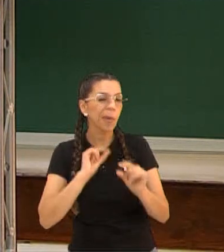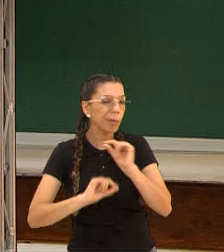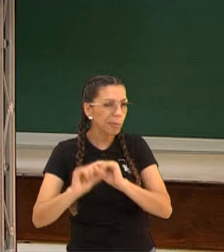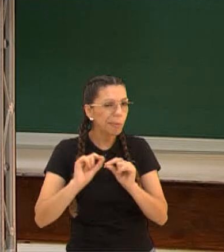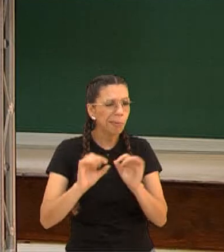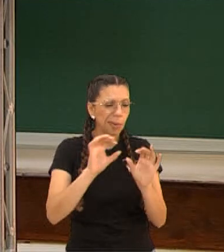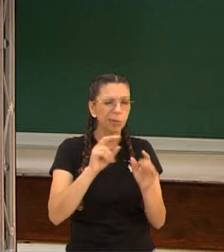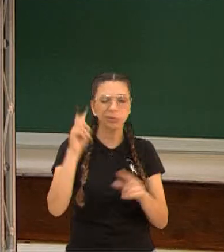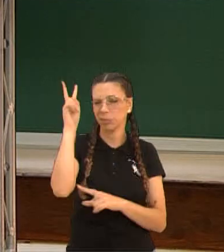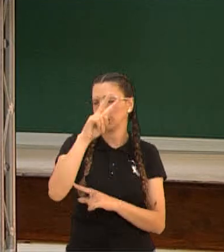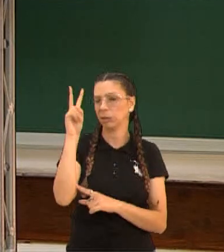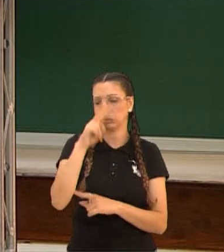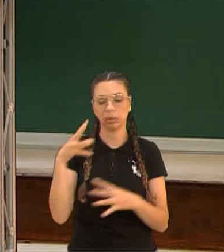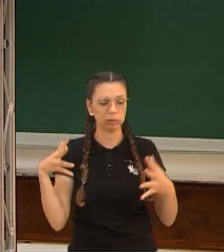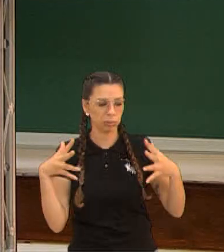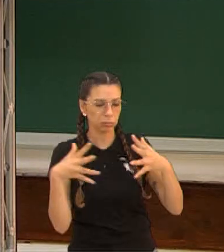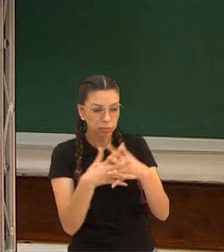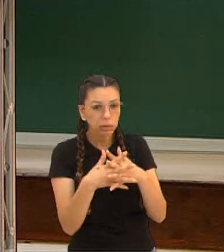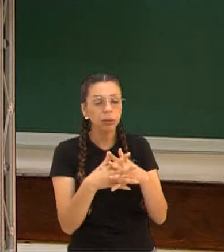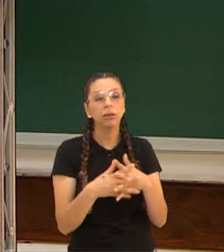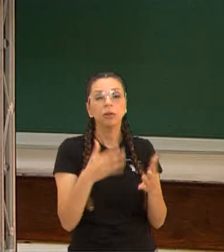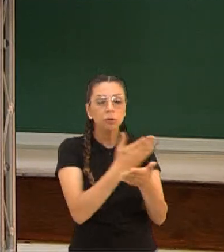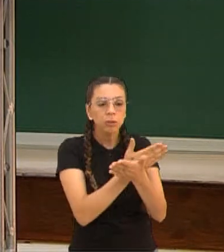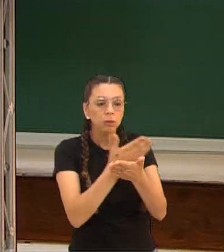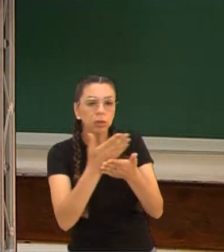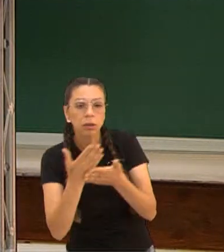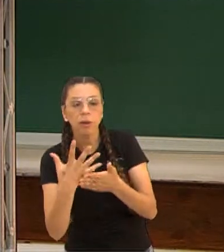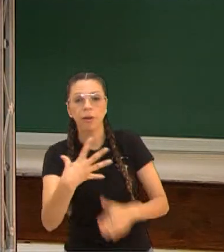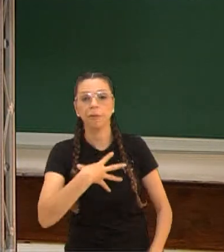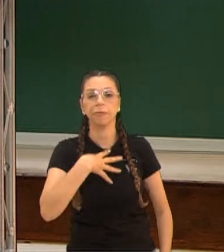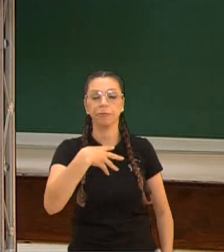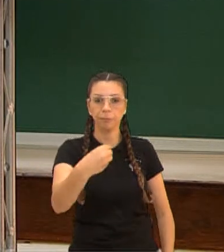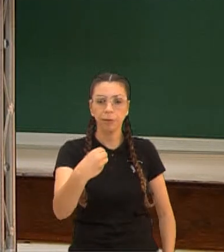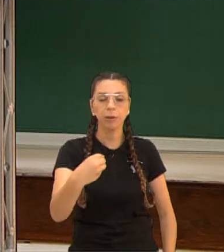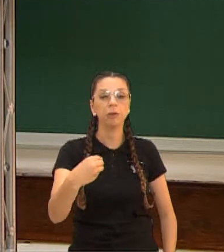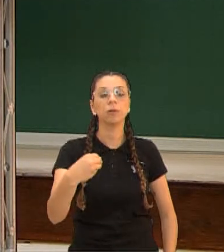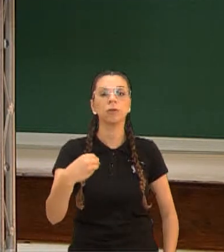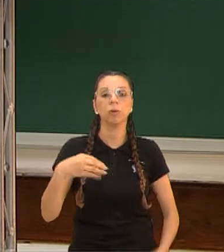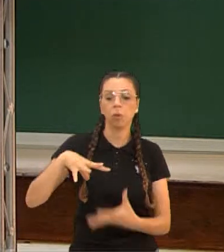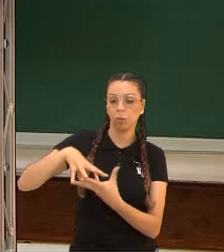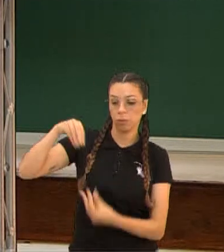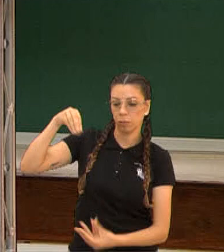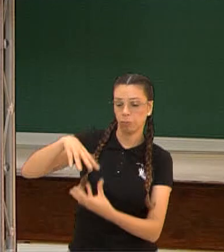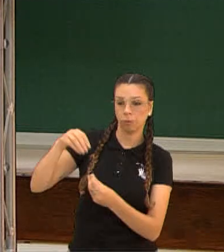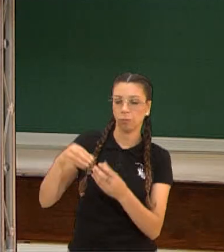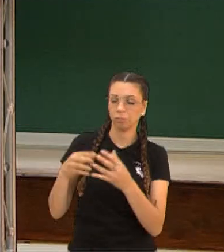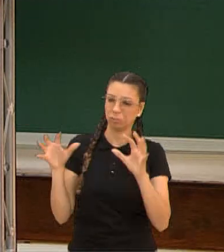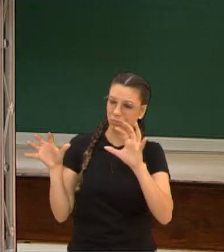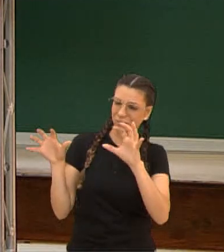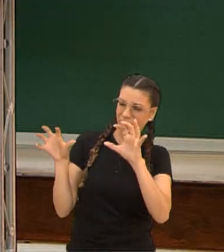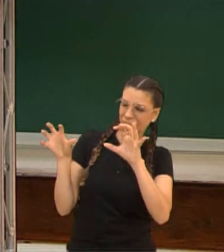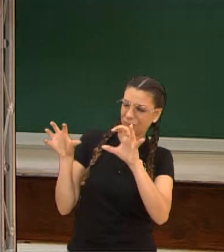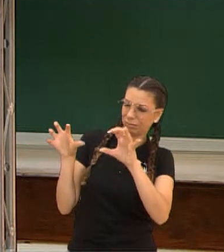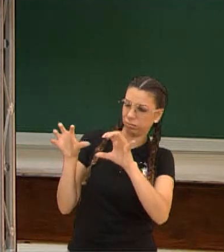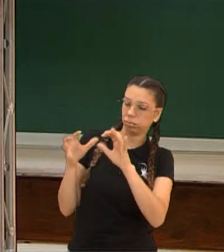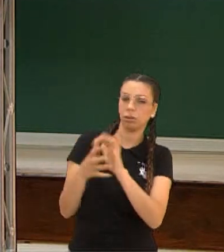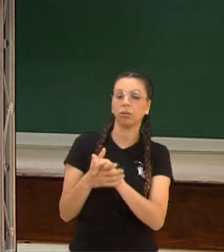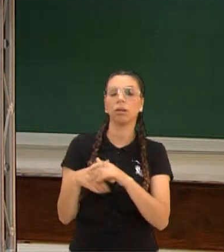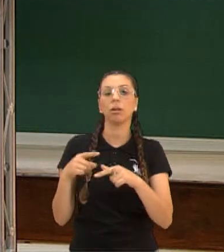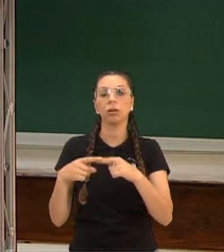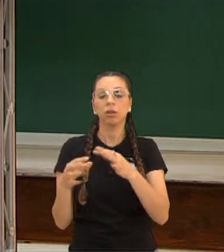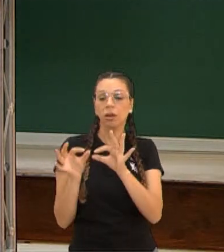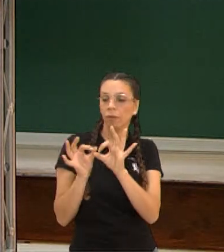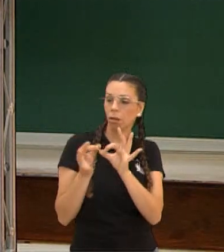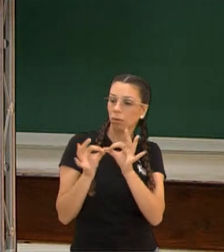bem complexa, tudo, mas assista, você vai ver que no início ele vai ver o filho dele, o espírito do filho dele, bem fora de foco, e conforme ele vai